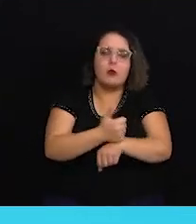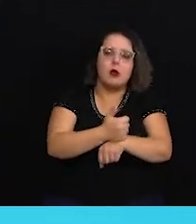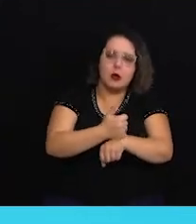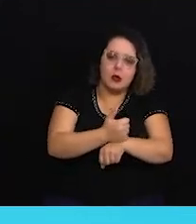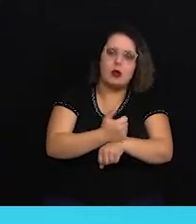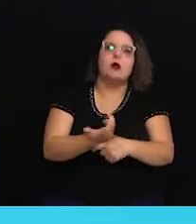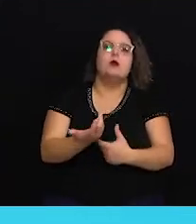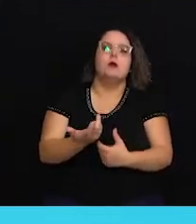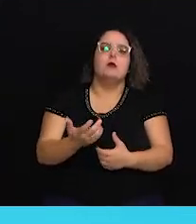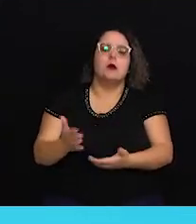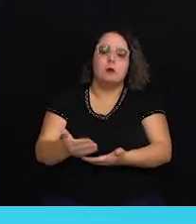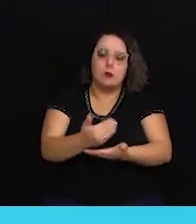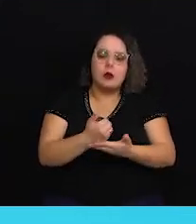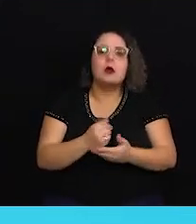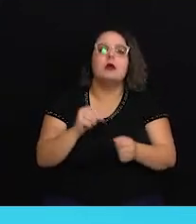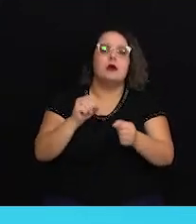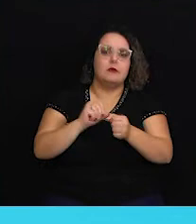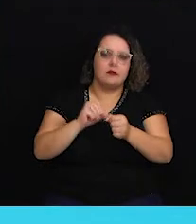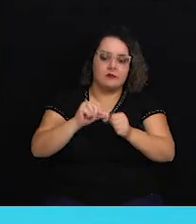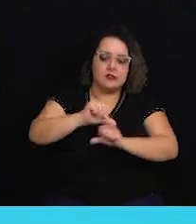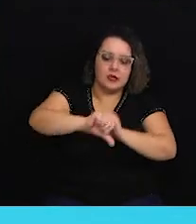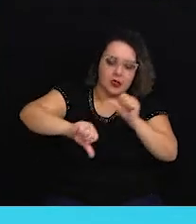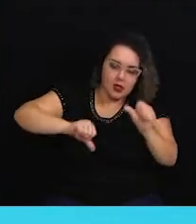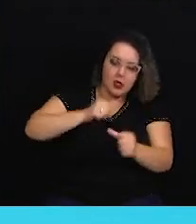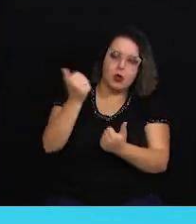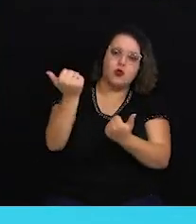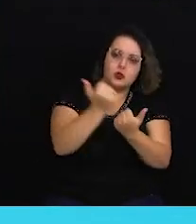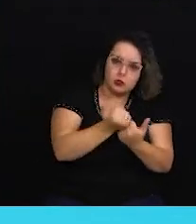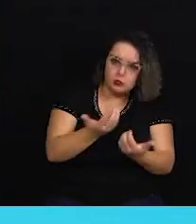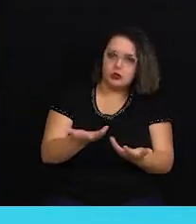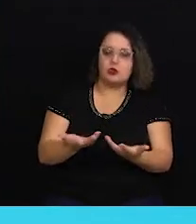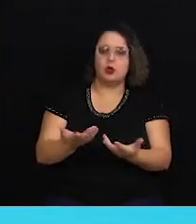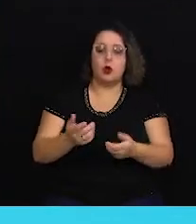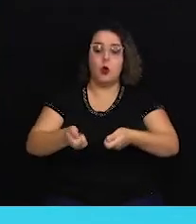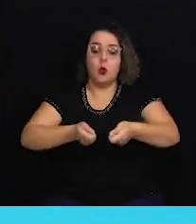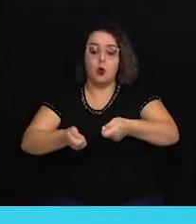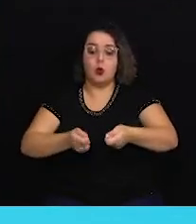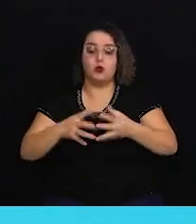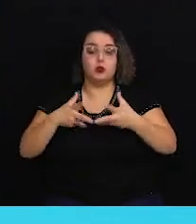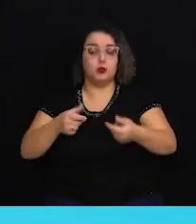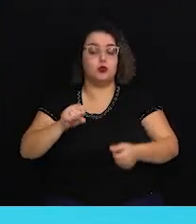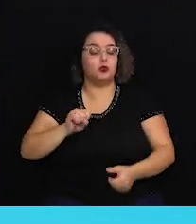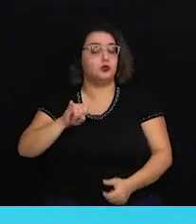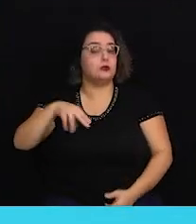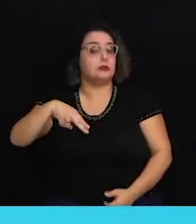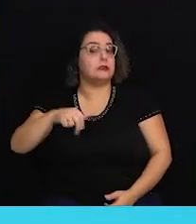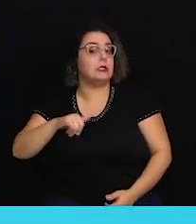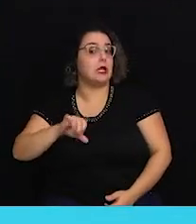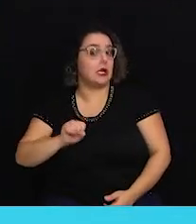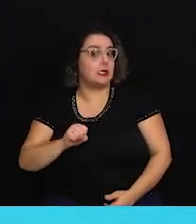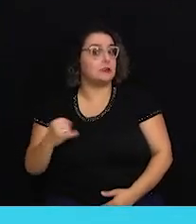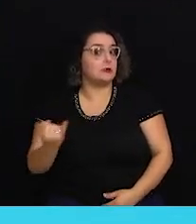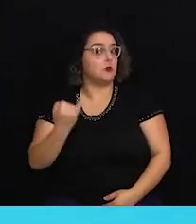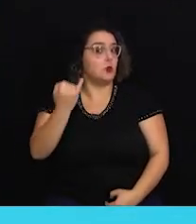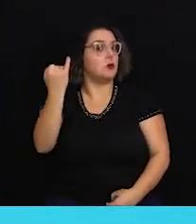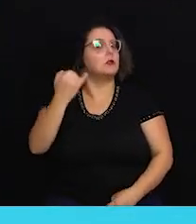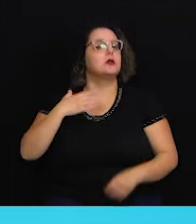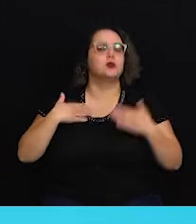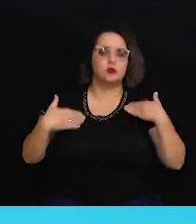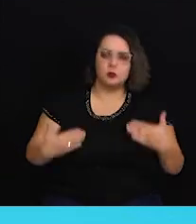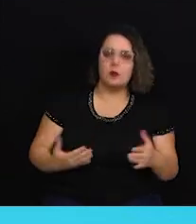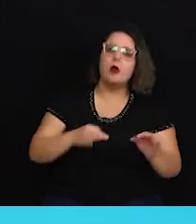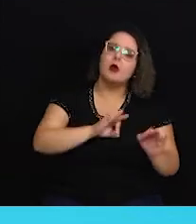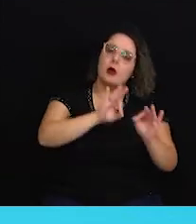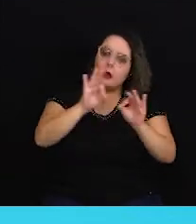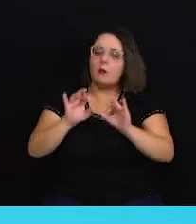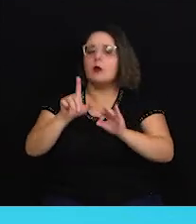também e fazer a reposição, né, transfundir sangue, controlar todos os sinais vitais. Então, a gente, durante todo o procedimento, e